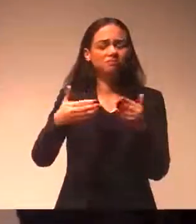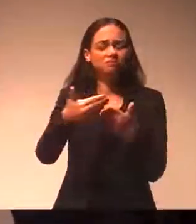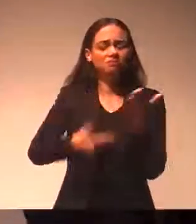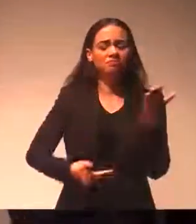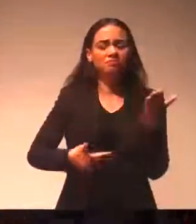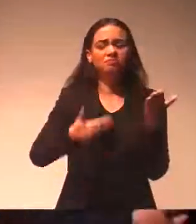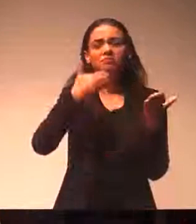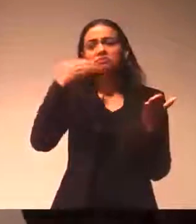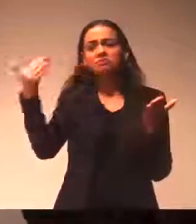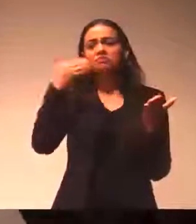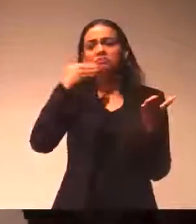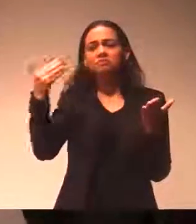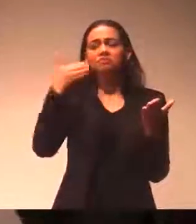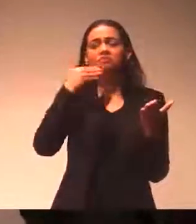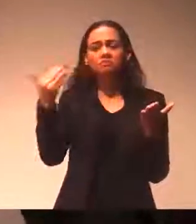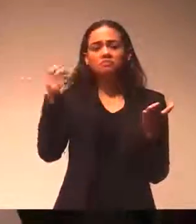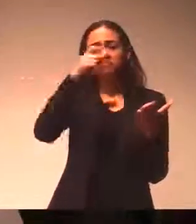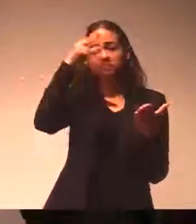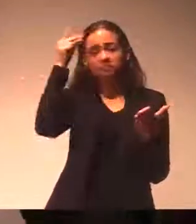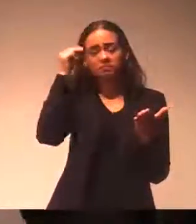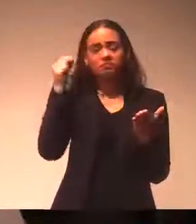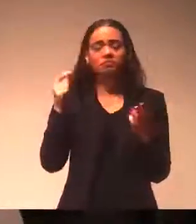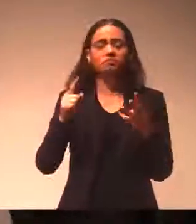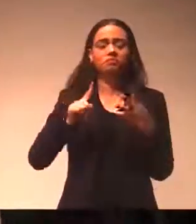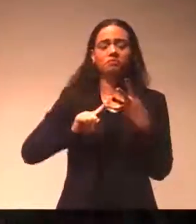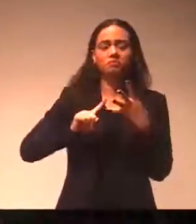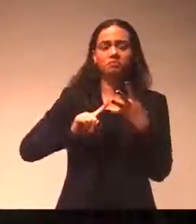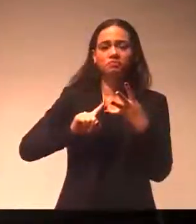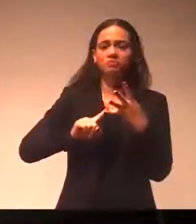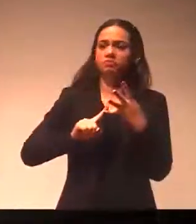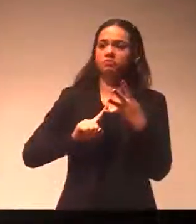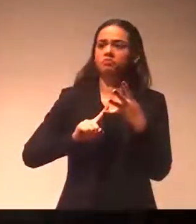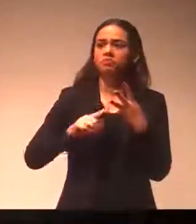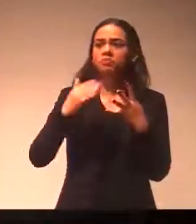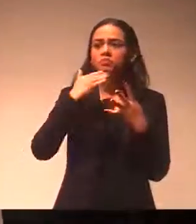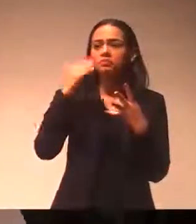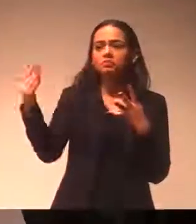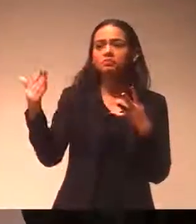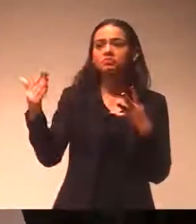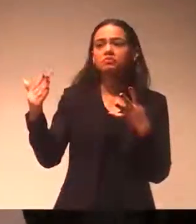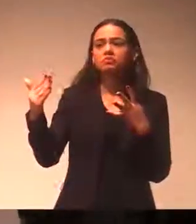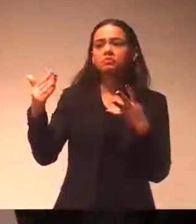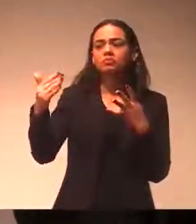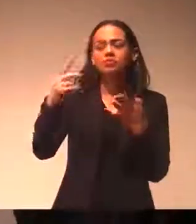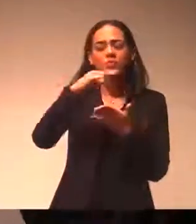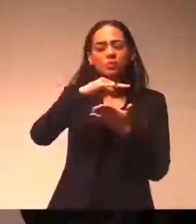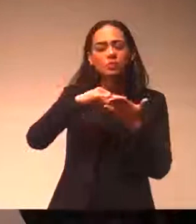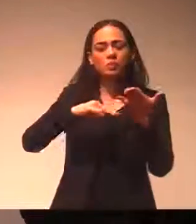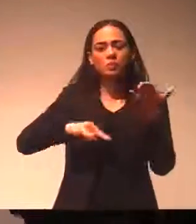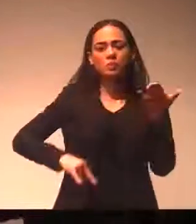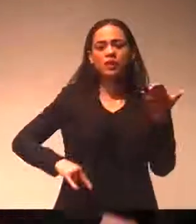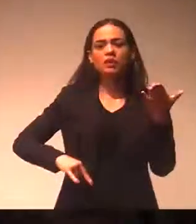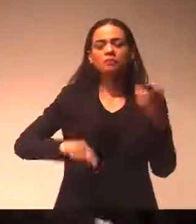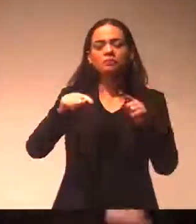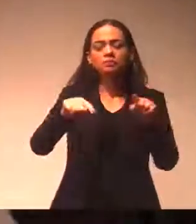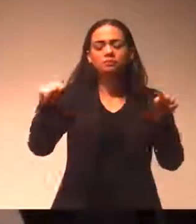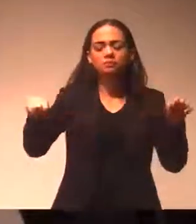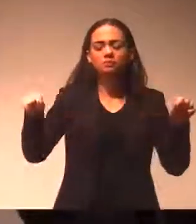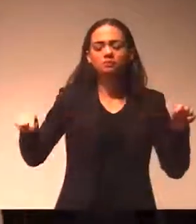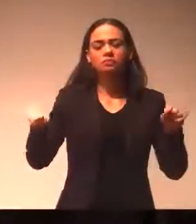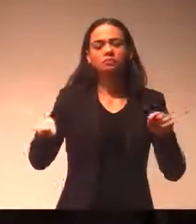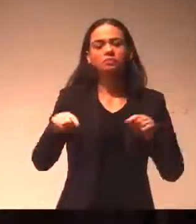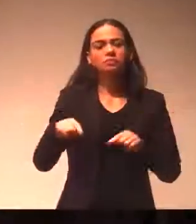perguntas parecidas. 4. Encaminhar ao organograma demonstrando como estão distribuídos todos os servidores da administração direta e indireta, incluindo